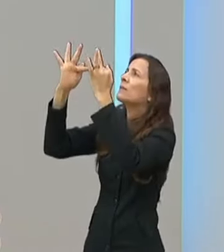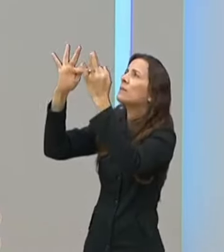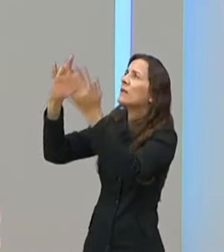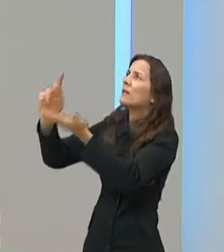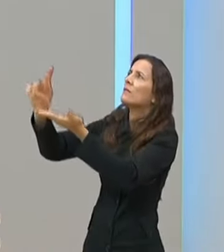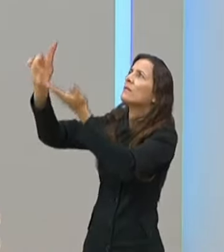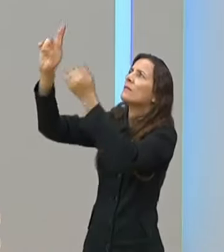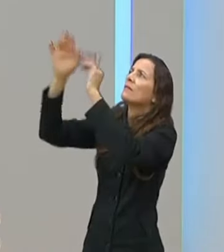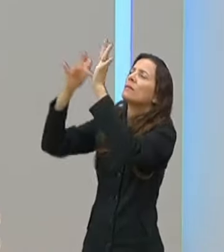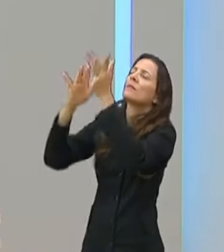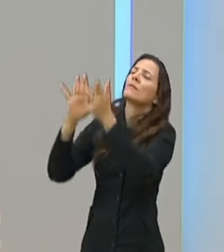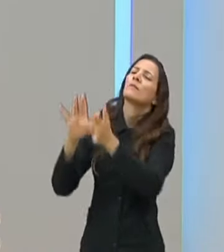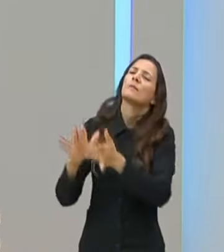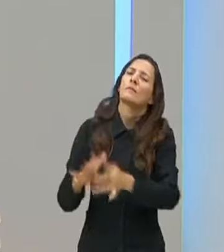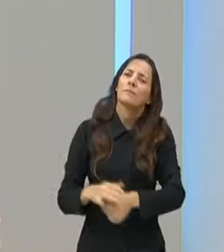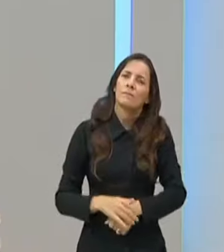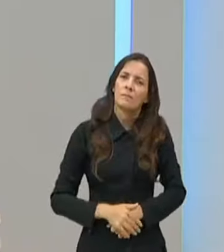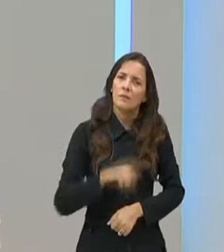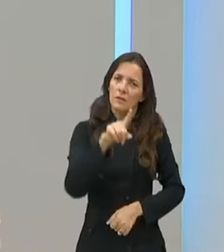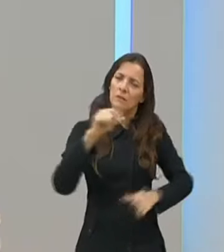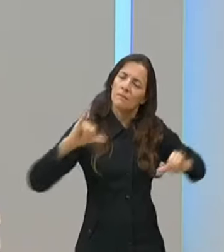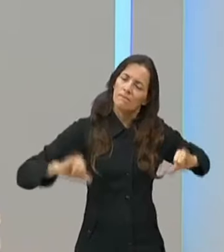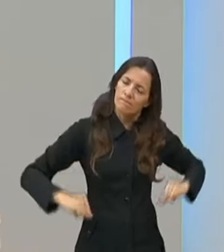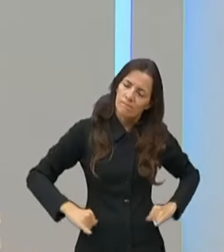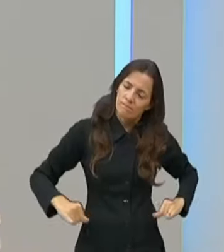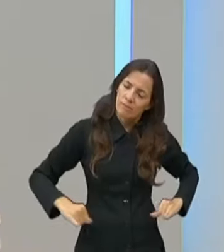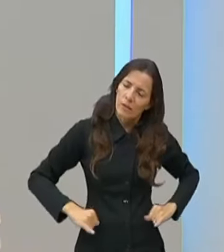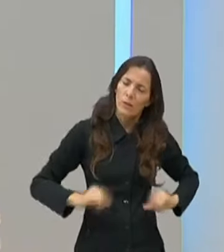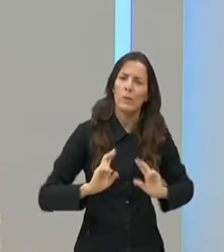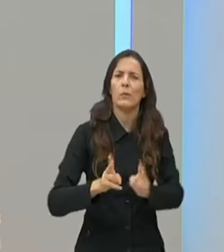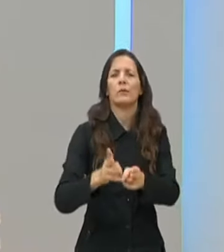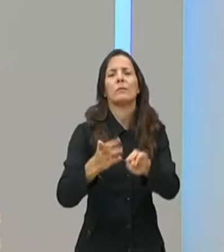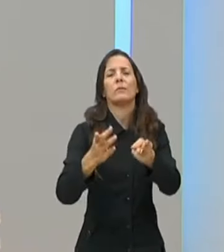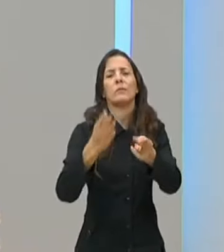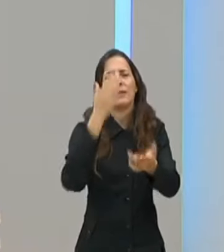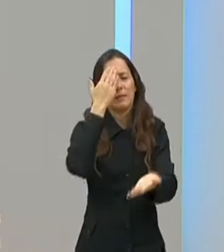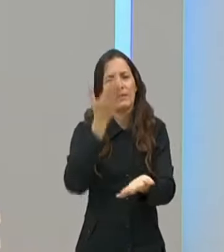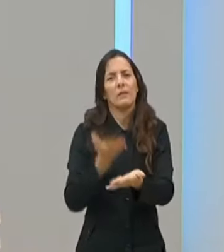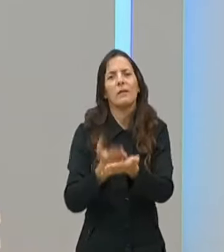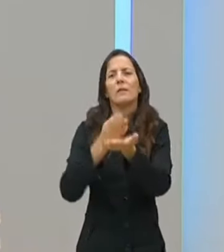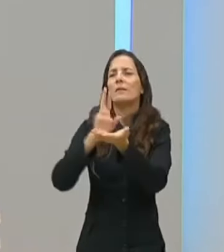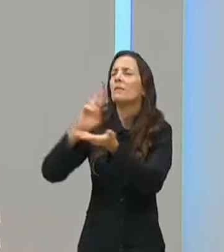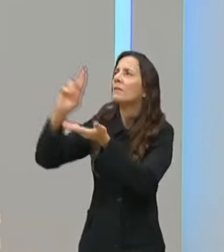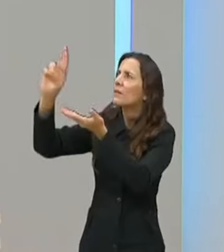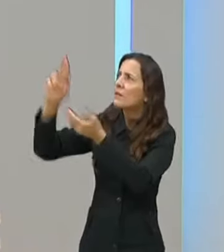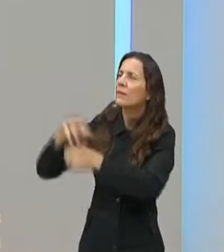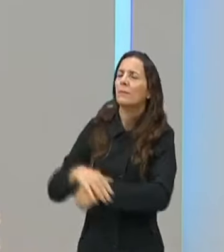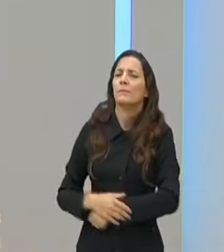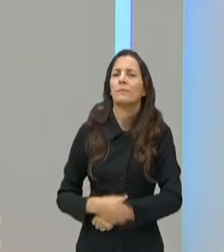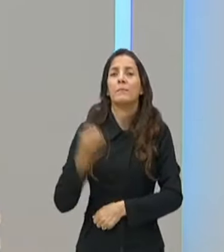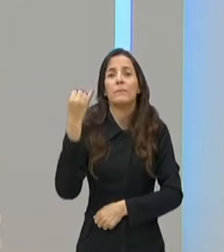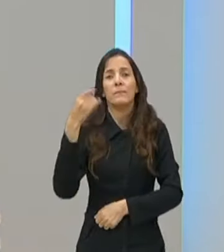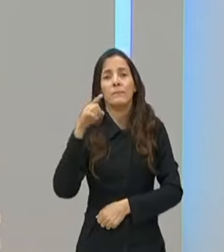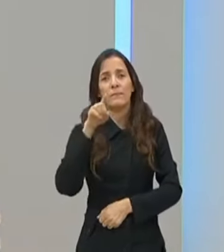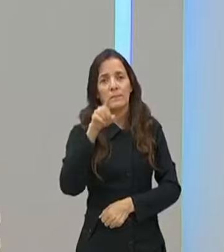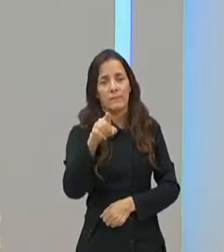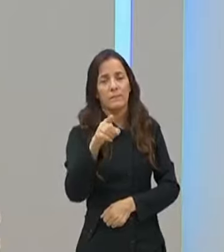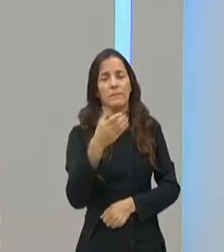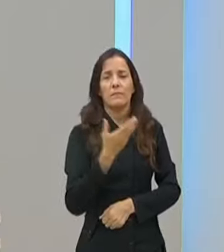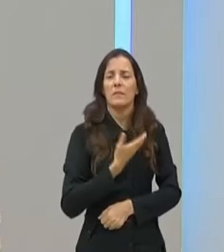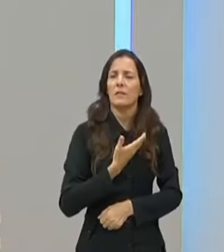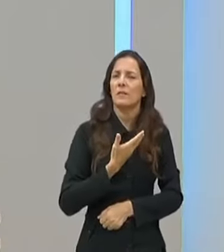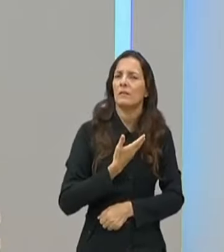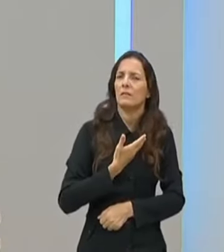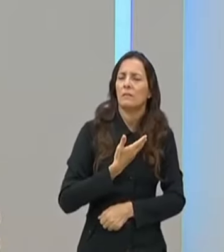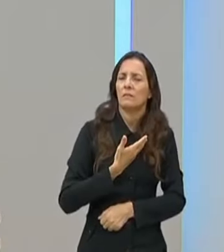Aleluia! Em meio aos sofrimentos desta vida. E se você, meu amigo, ainda não tomou